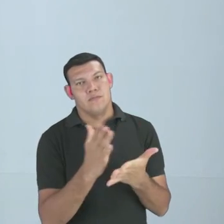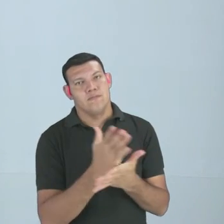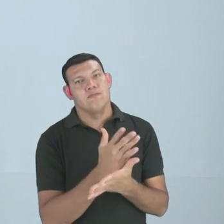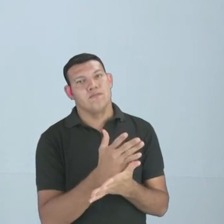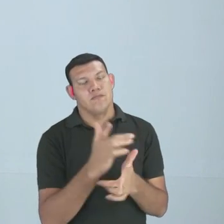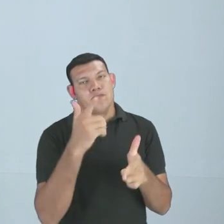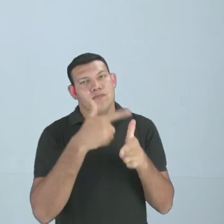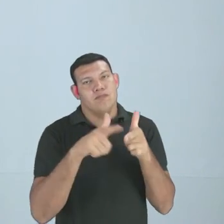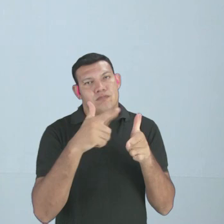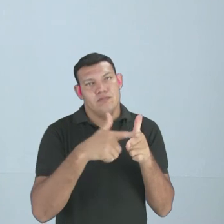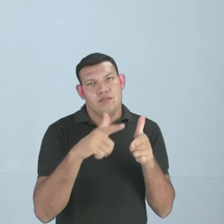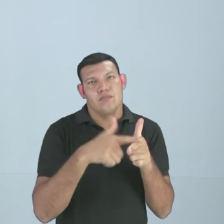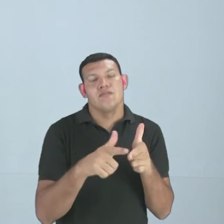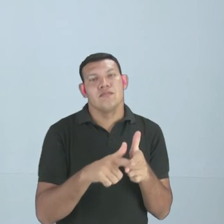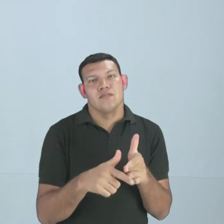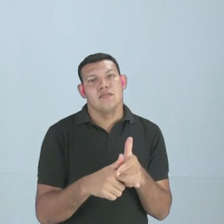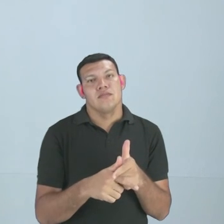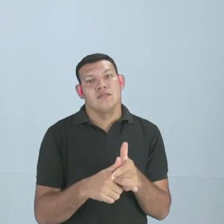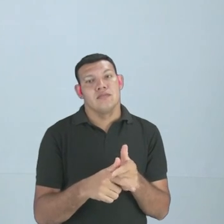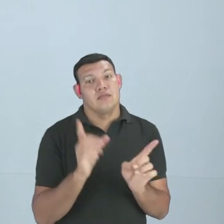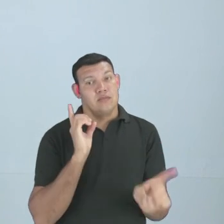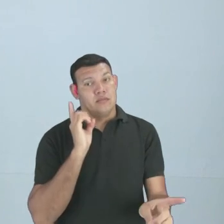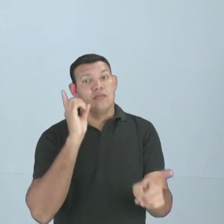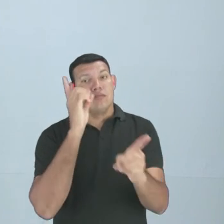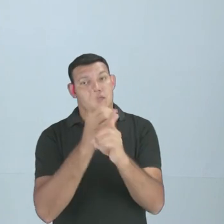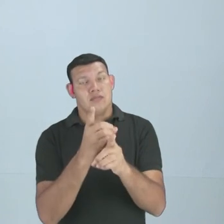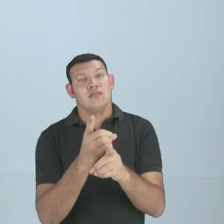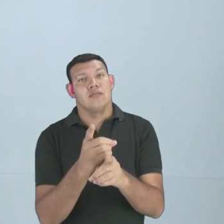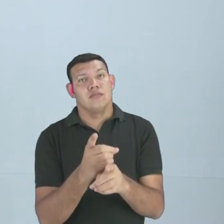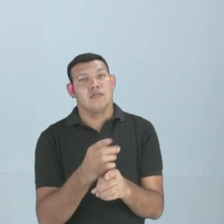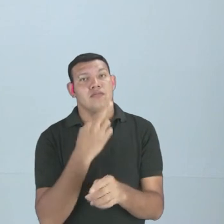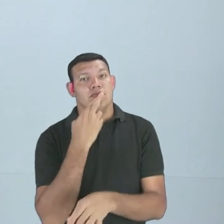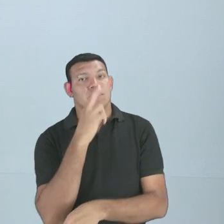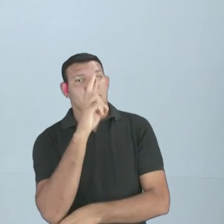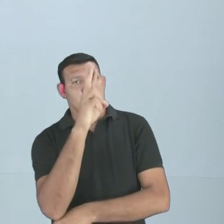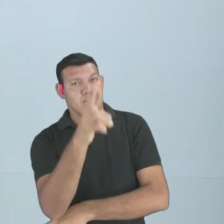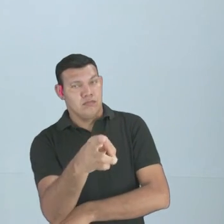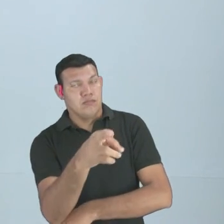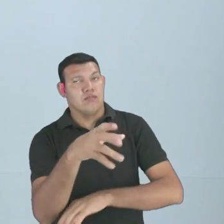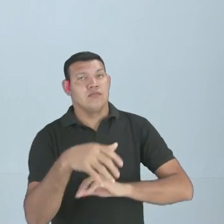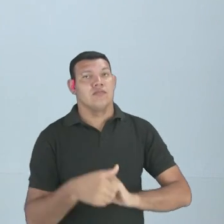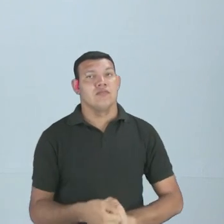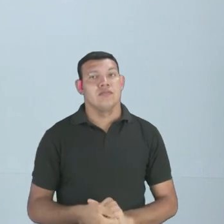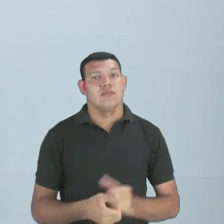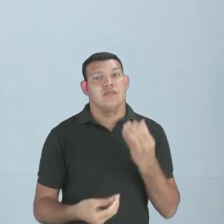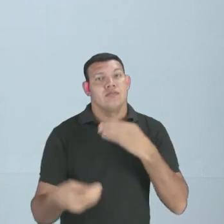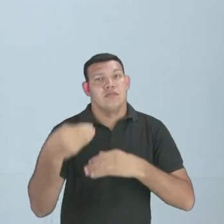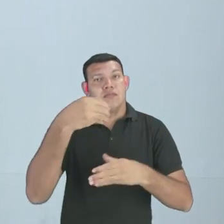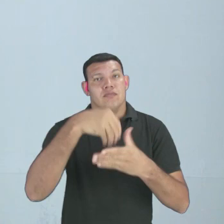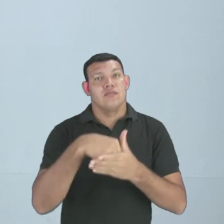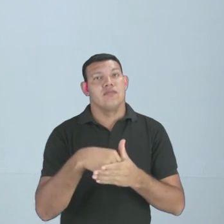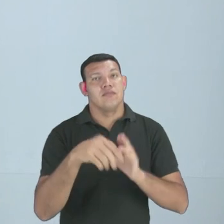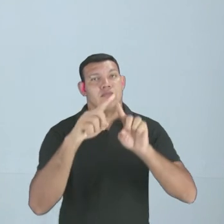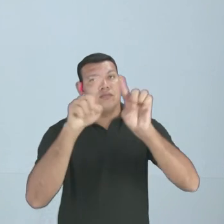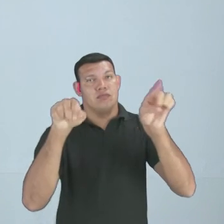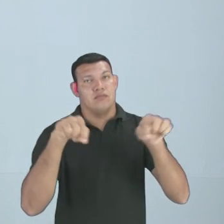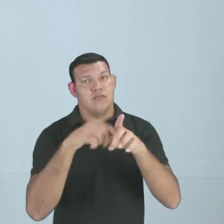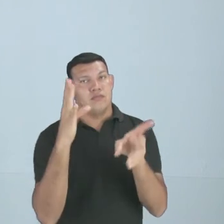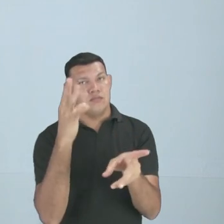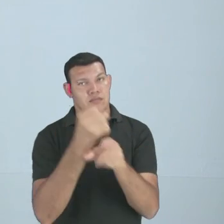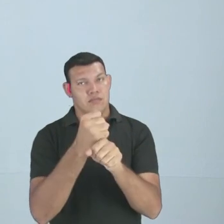situações que vocês terão no caso de resolver situação dentro da